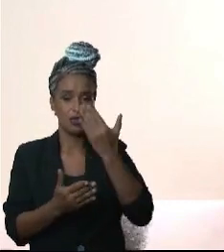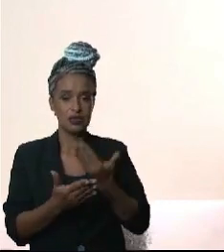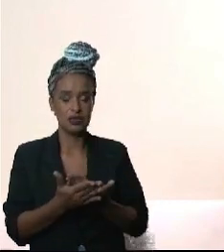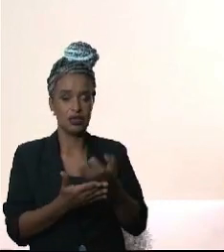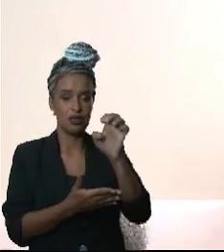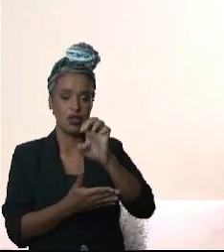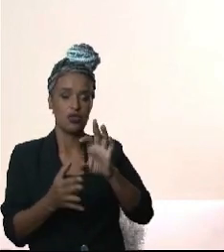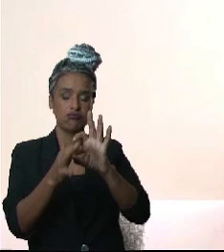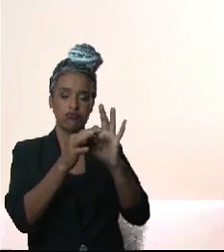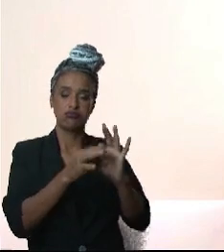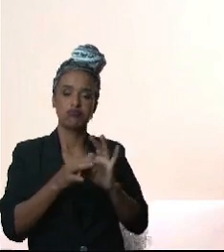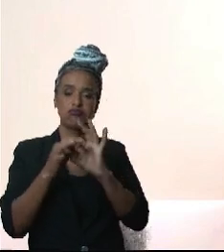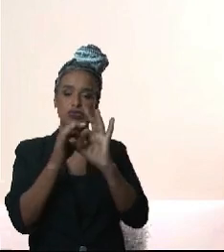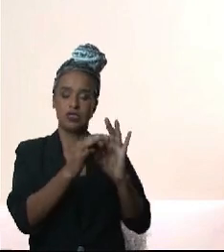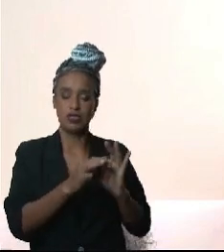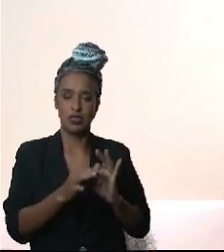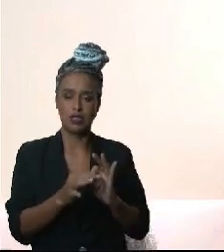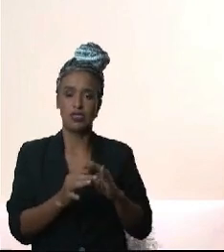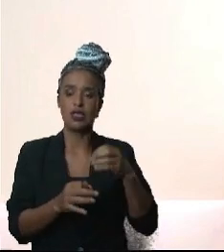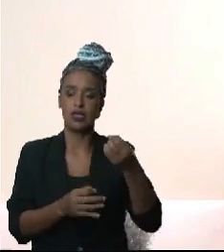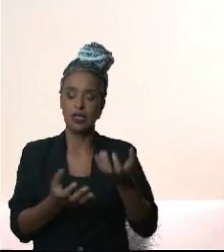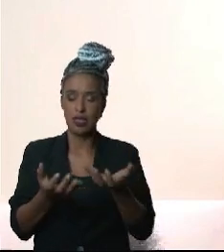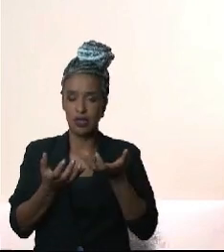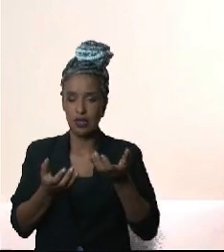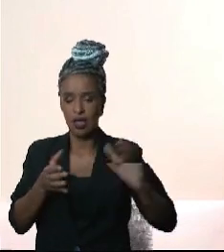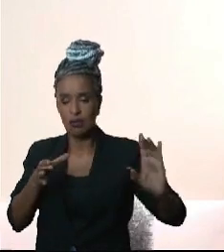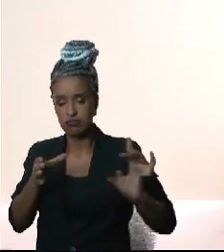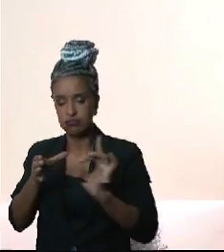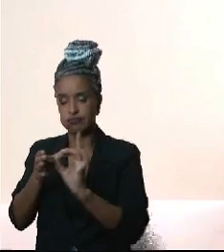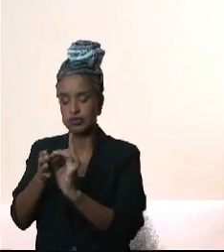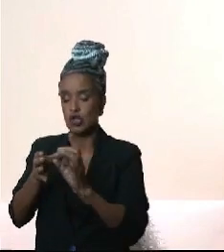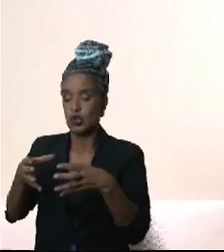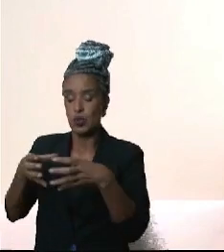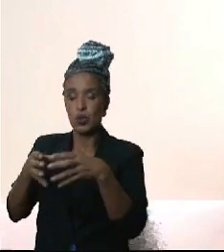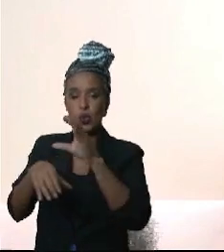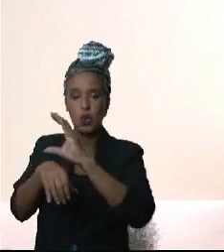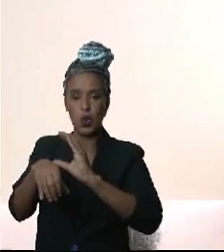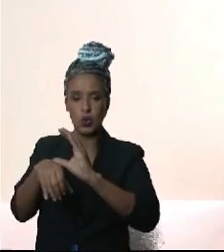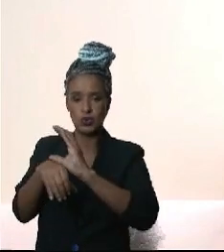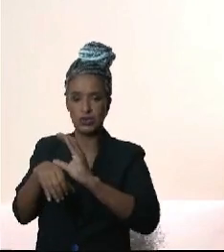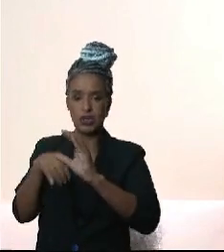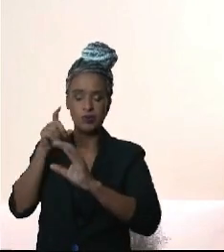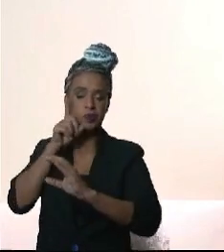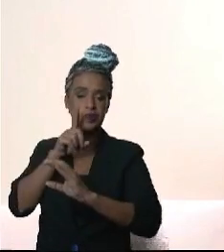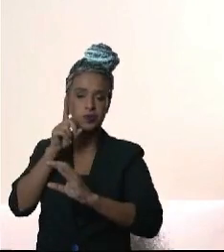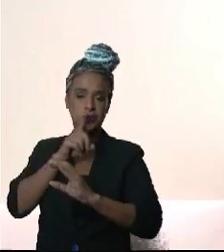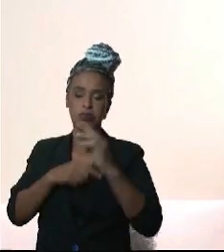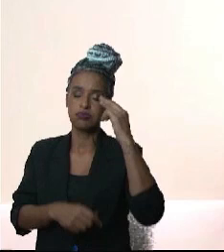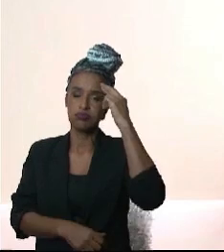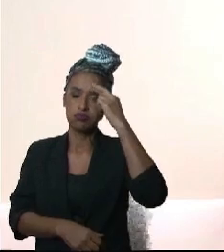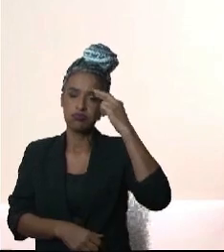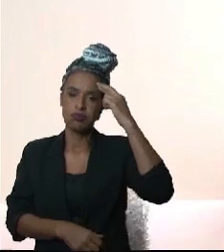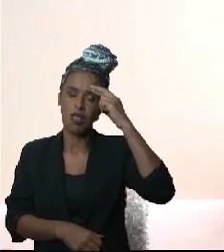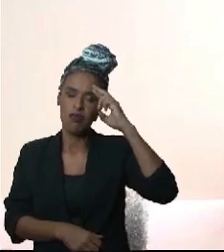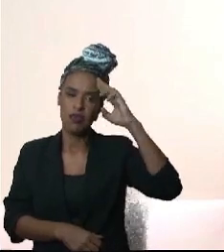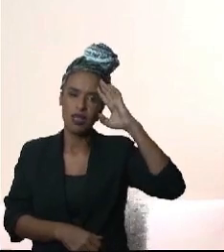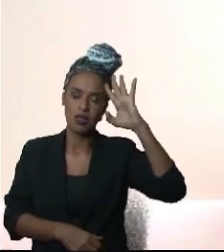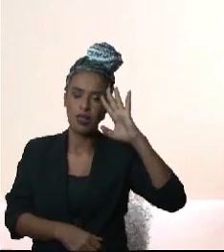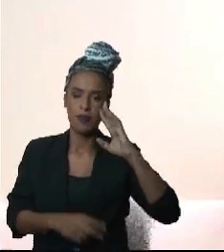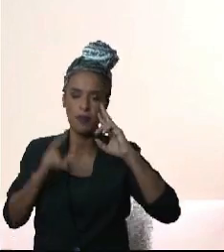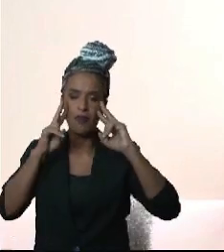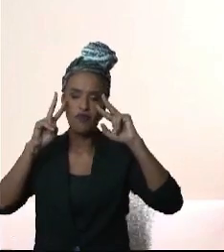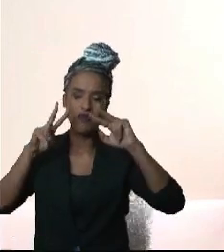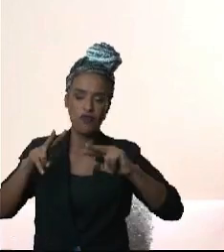de Segurança das Nações Unidas, que o torne mais inclusivo, transparente e responsável, e que reflita melhor